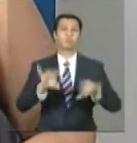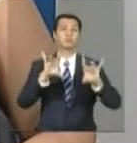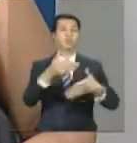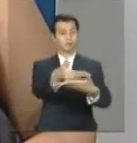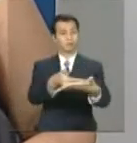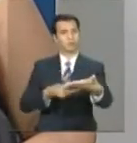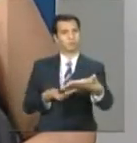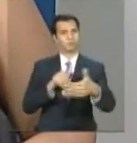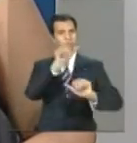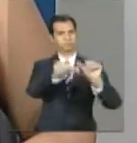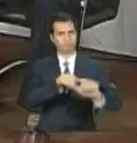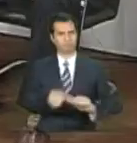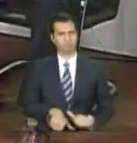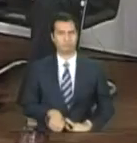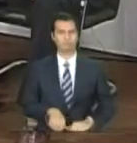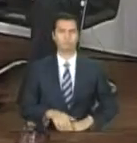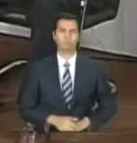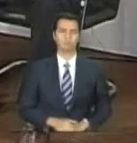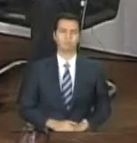formulários utilizados.